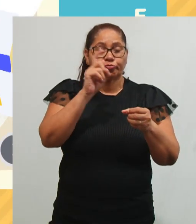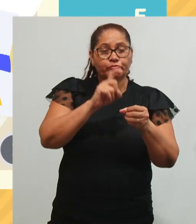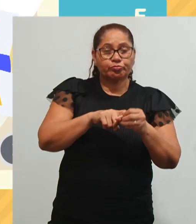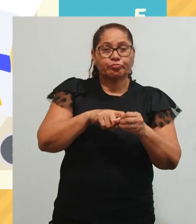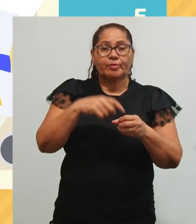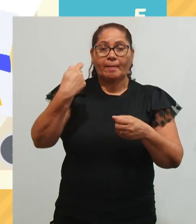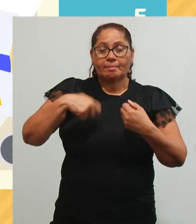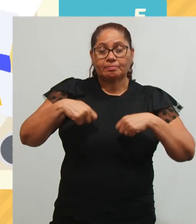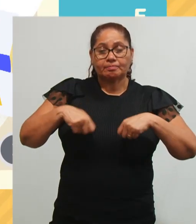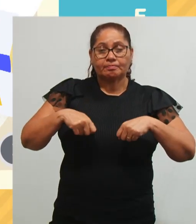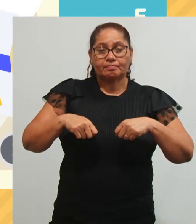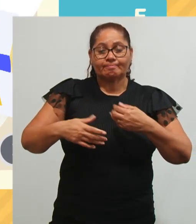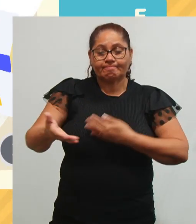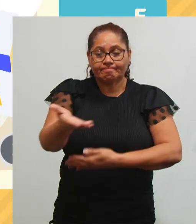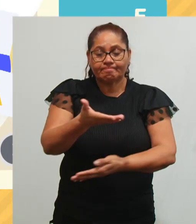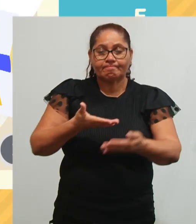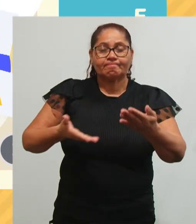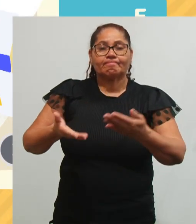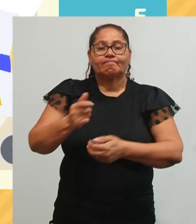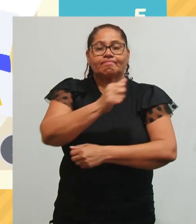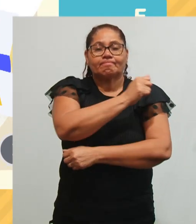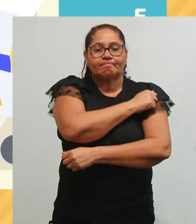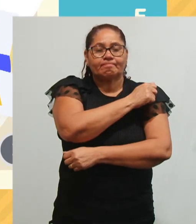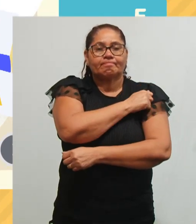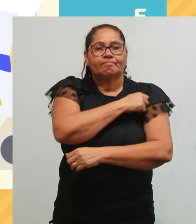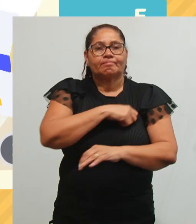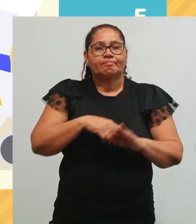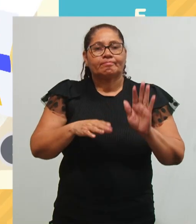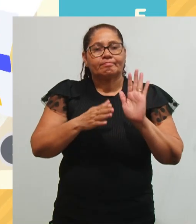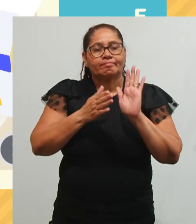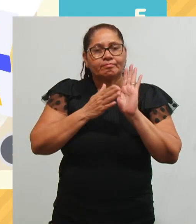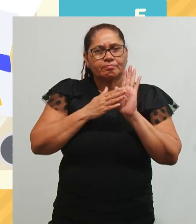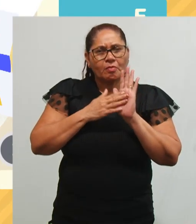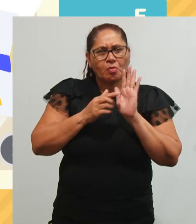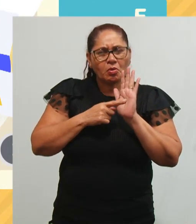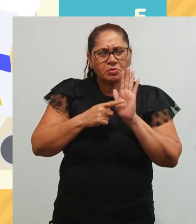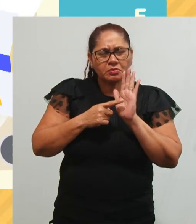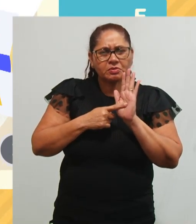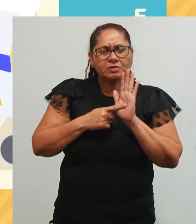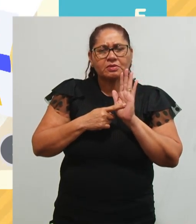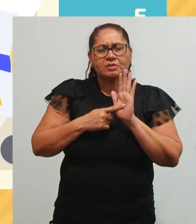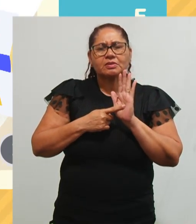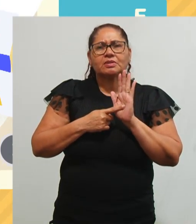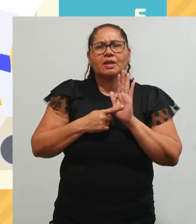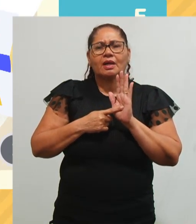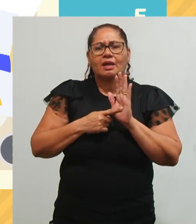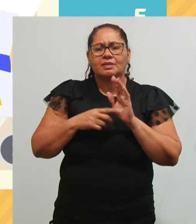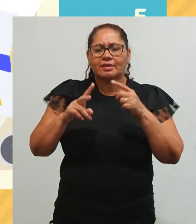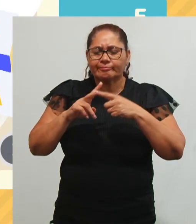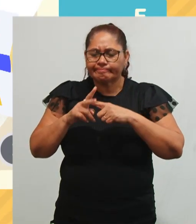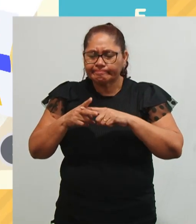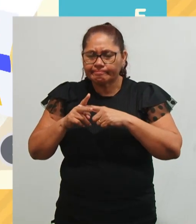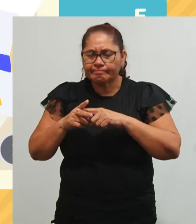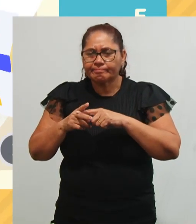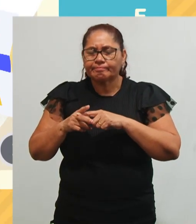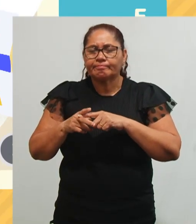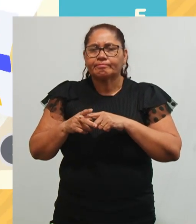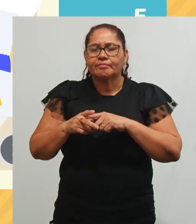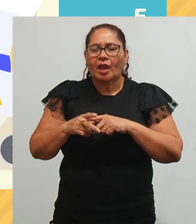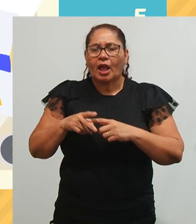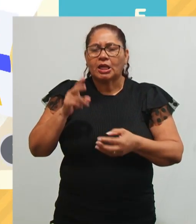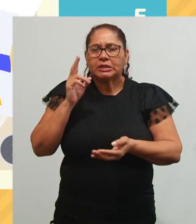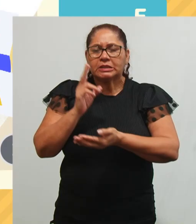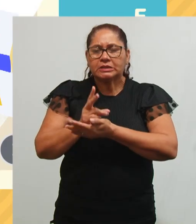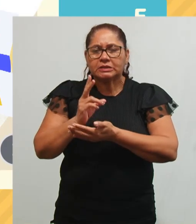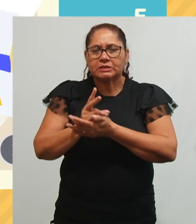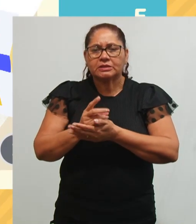necessários. Interagir com o aluno, destacar os avanços, pontuar as correções e sugerir aprofundamento. Então,